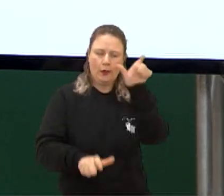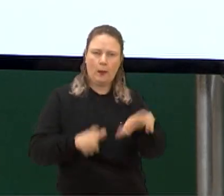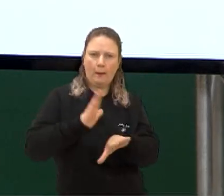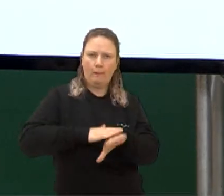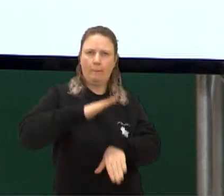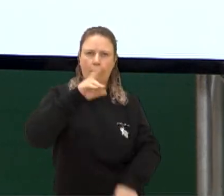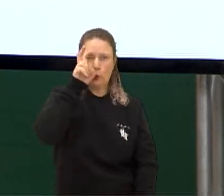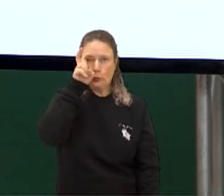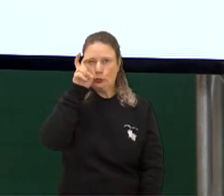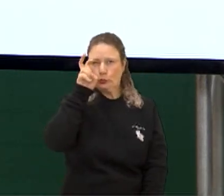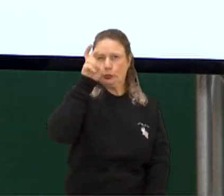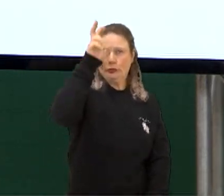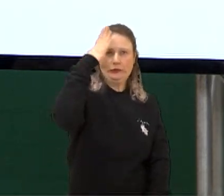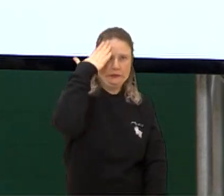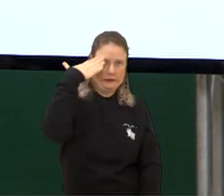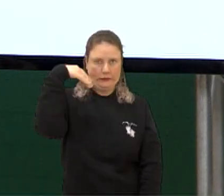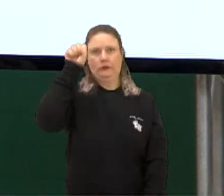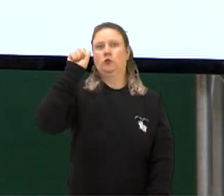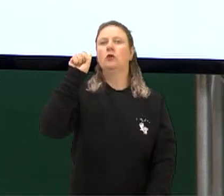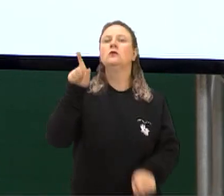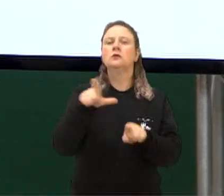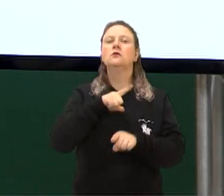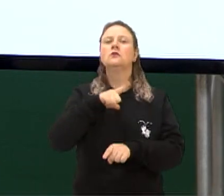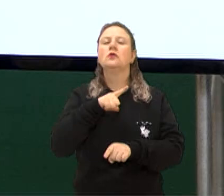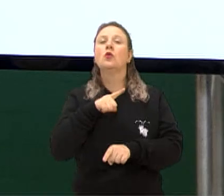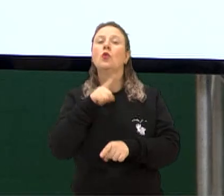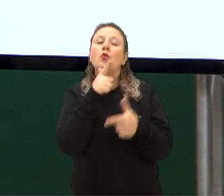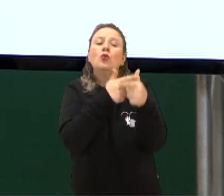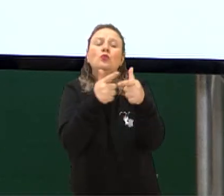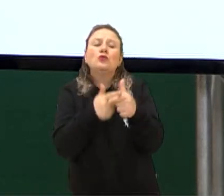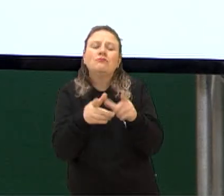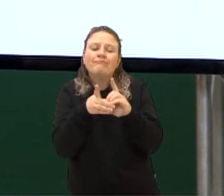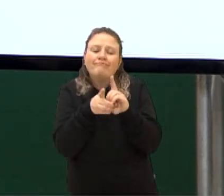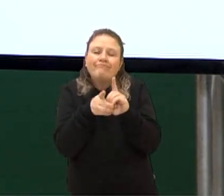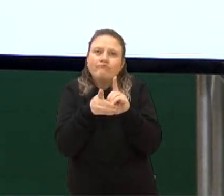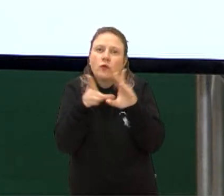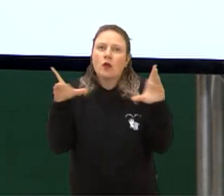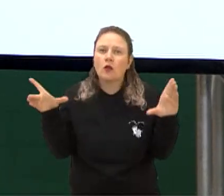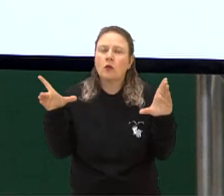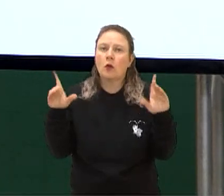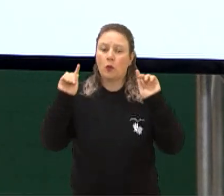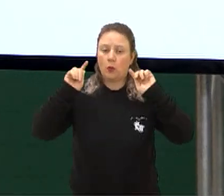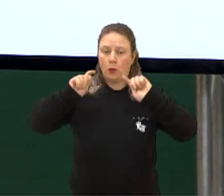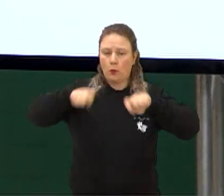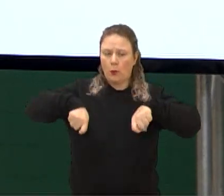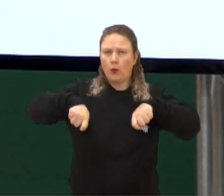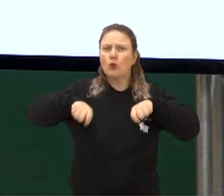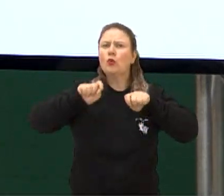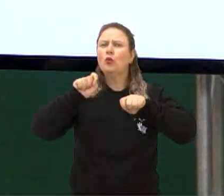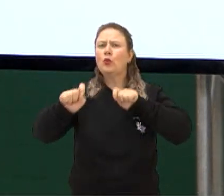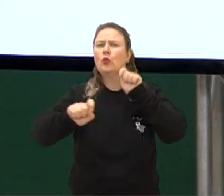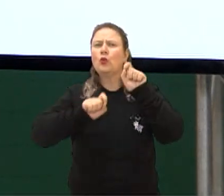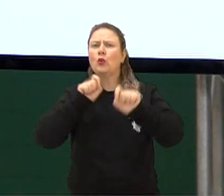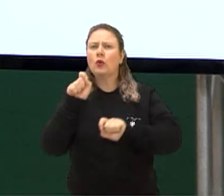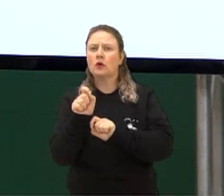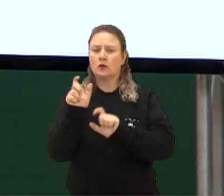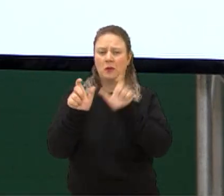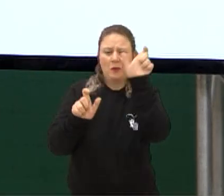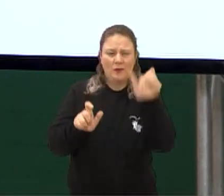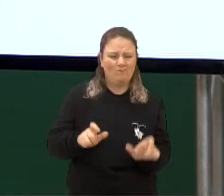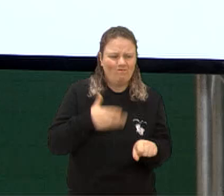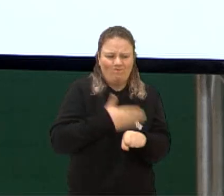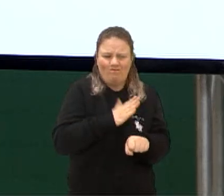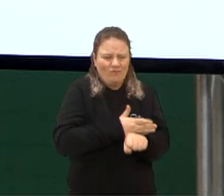Ele dizia que o problema da democracia é que a democracia pode permitir, por exemplo, que uma pessoa não